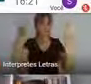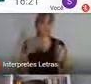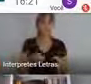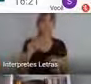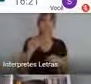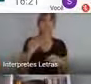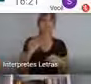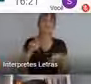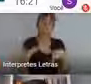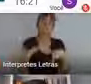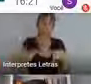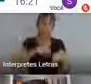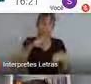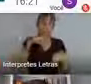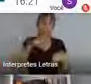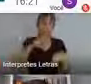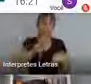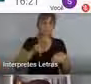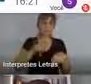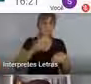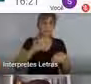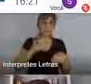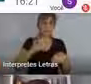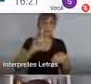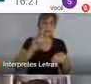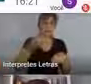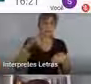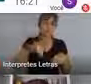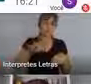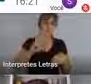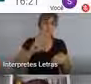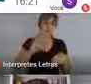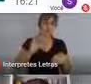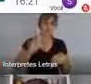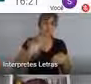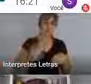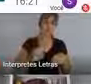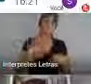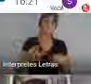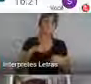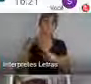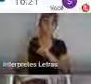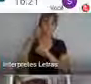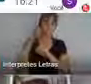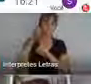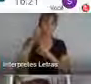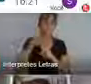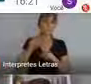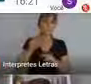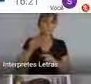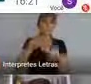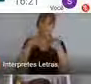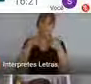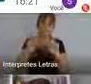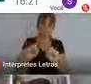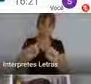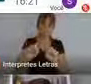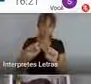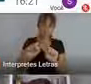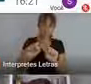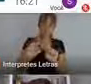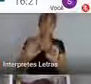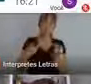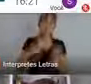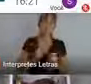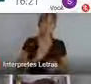quilombola, a partir do nosso lugar científico, não é meu e do professor convidado para palestrar, que é a linguística. Então, eu convido